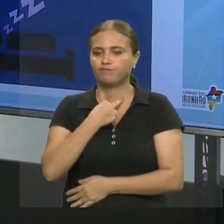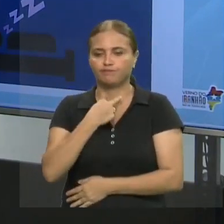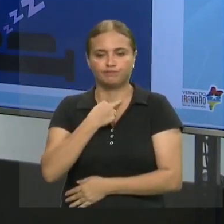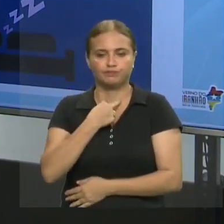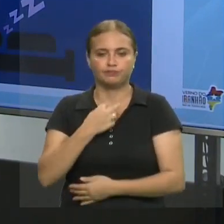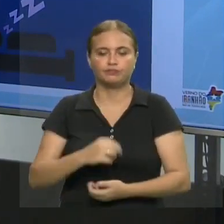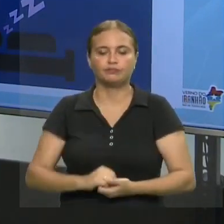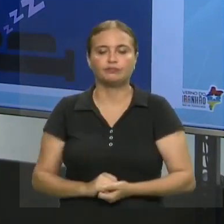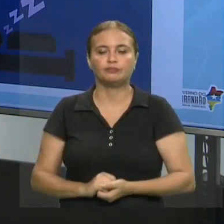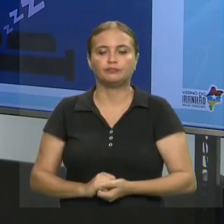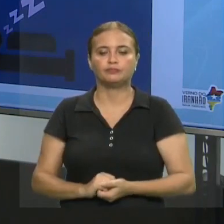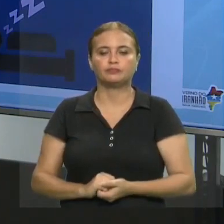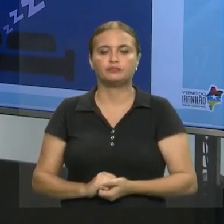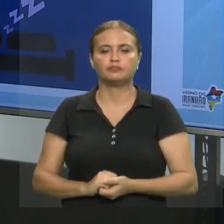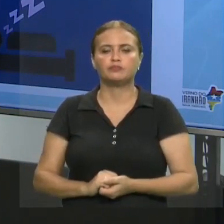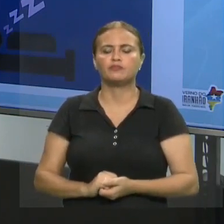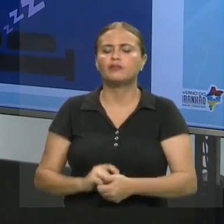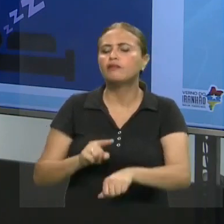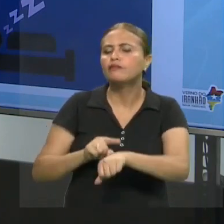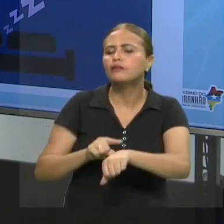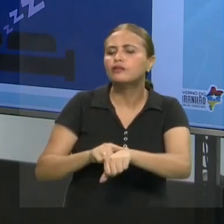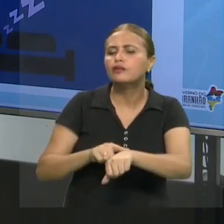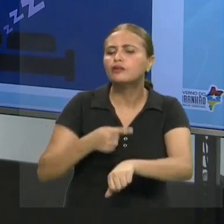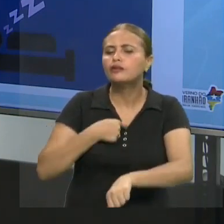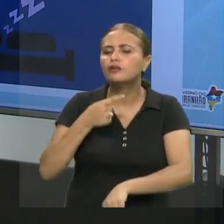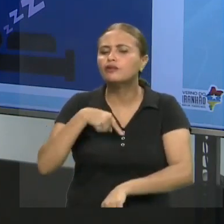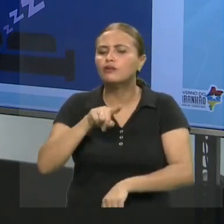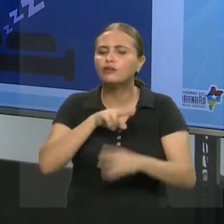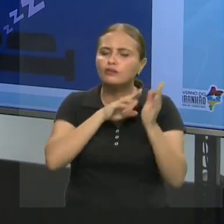né? Então, aí, que horas eu vou dormir, né? Então,